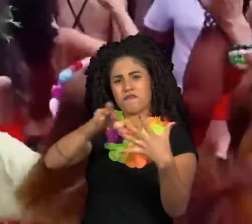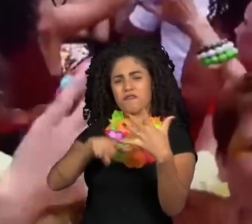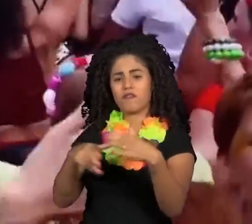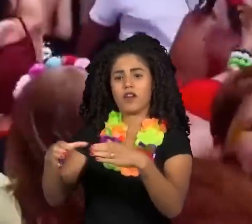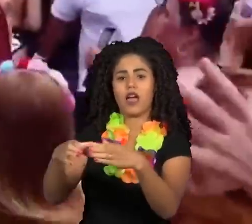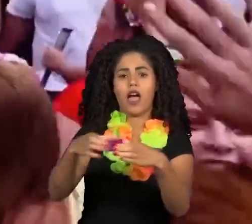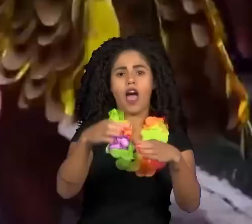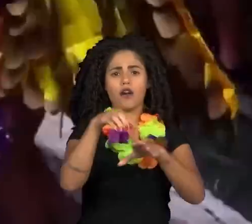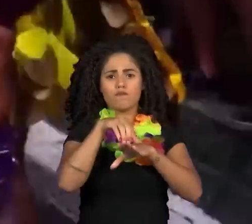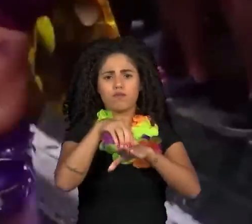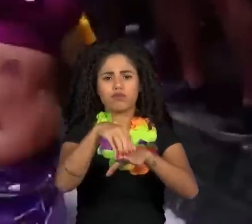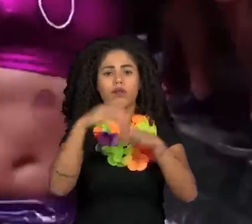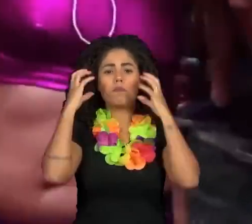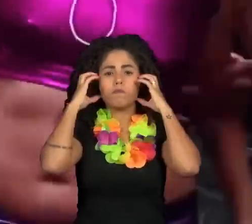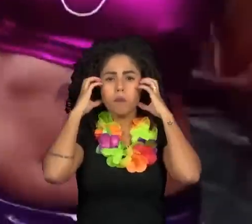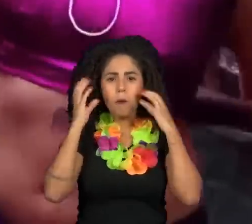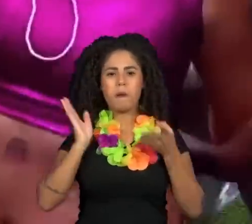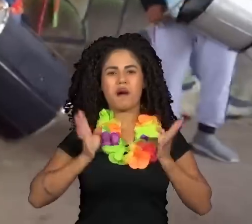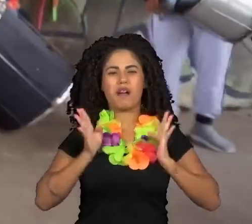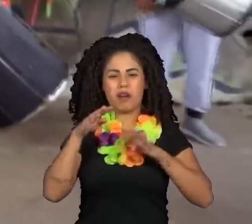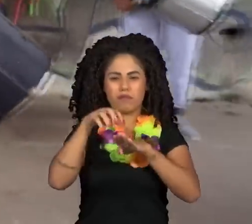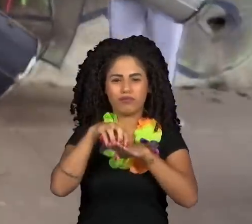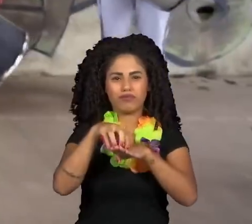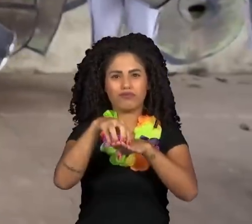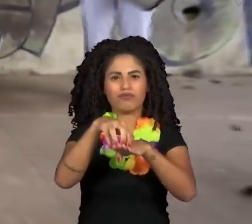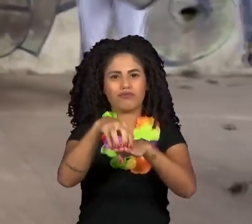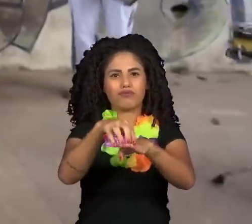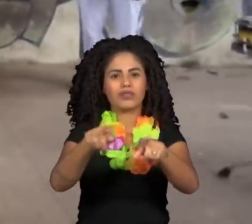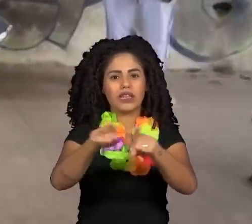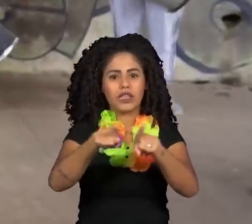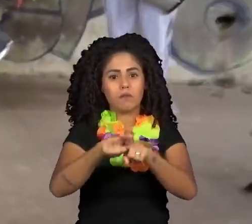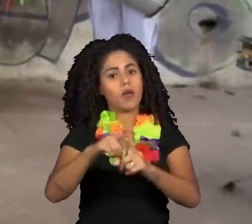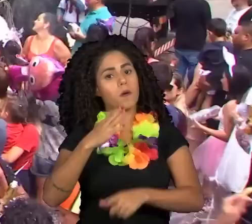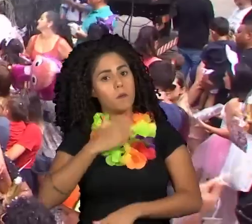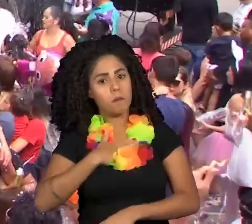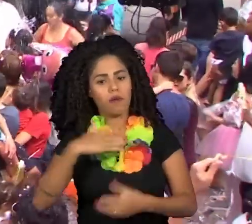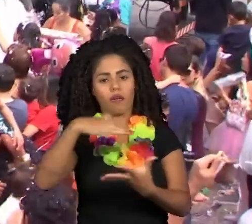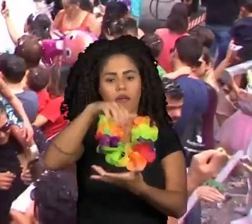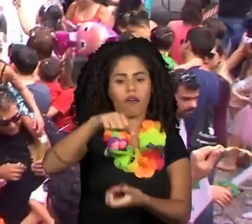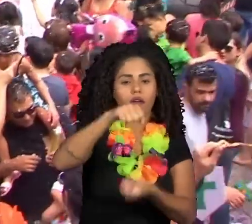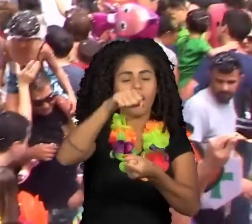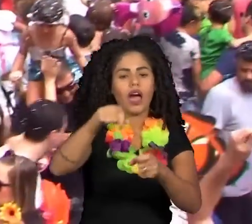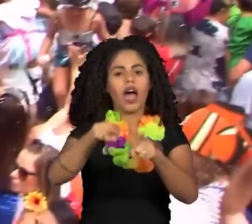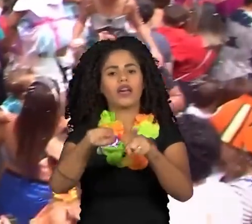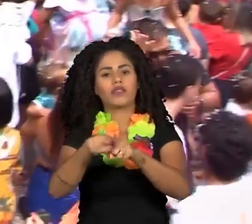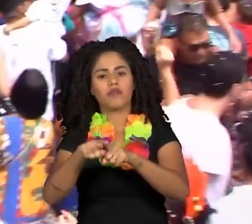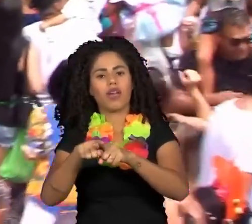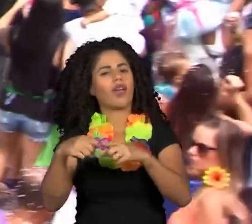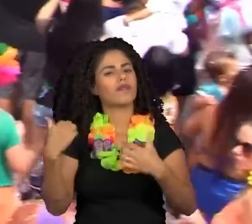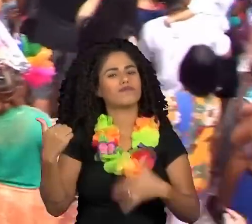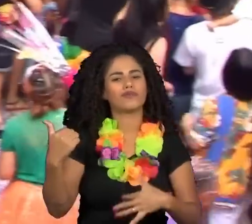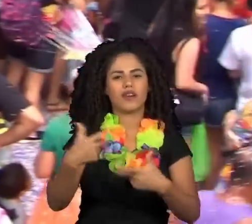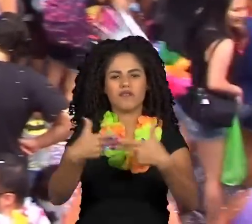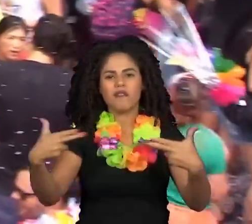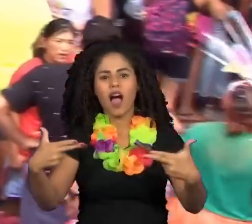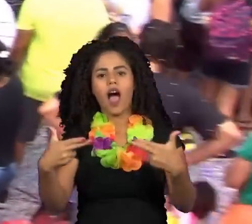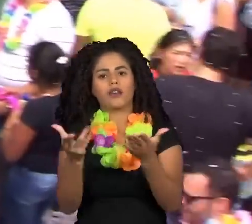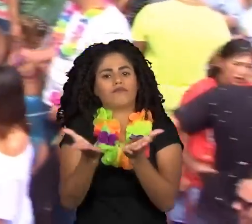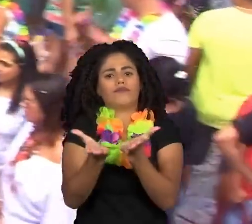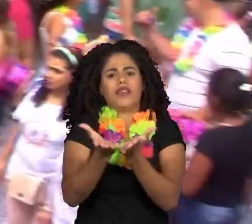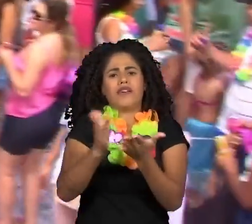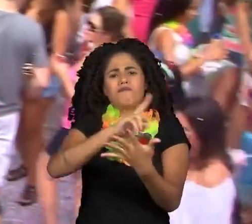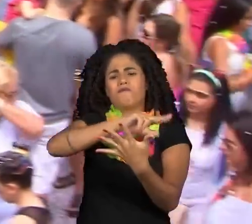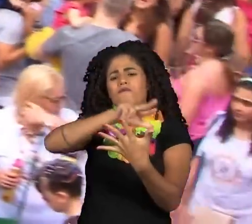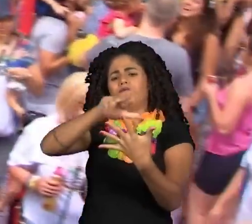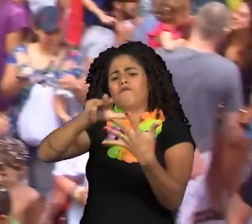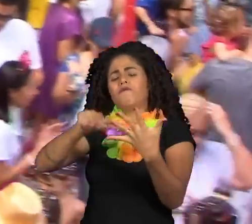trio eletrônicos, blocos ecológicos como o meu, blocos de forró, blocos evangélicos. Então a gente tem bloco